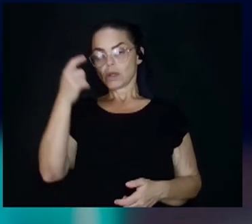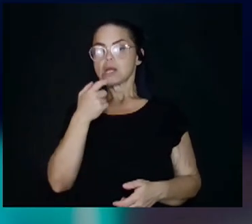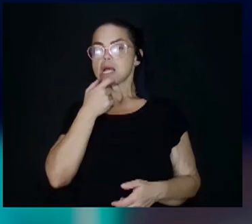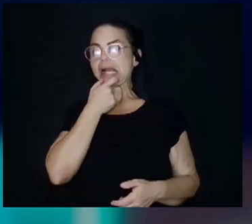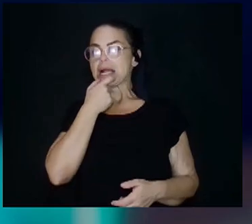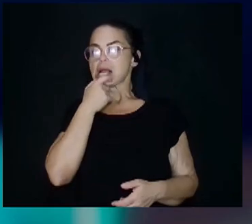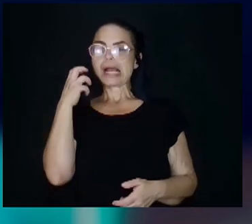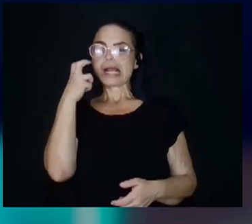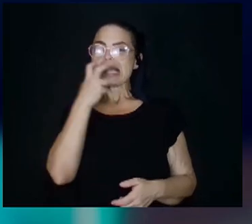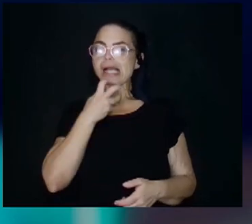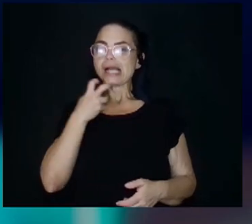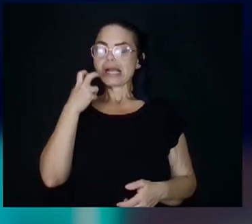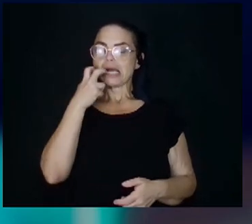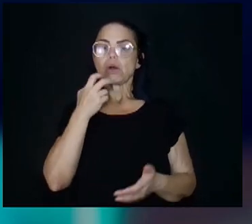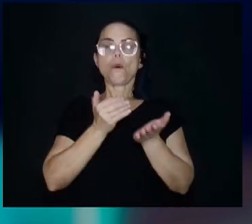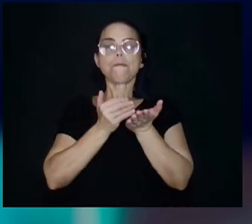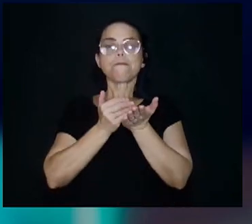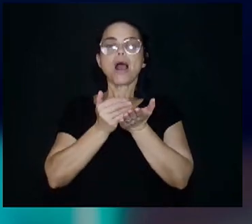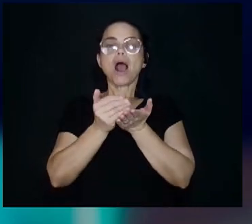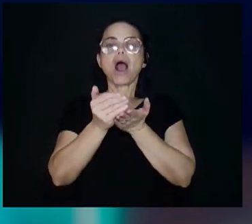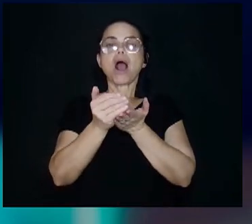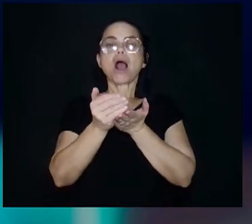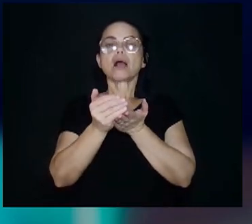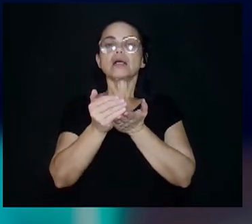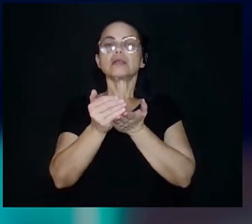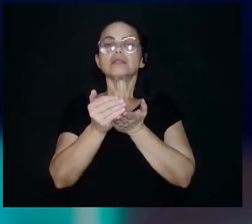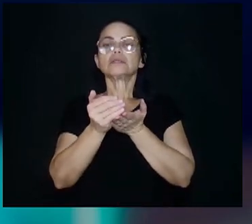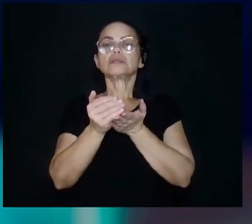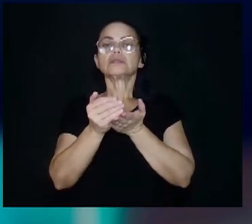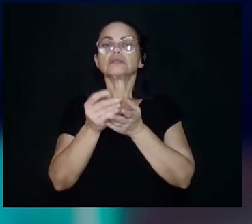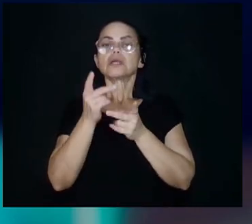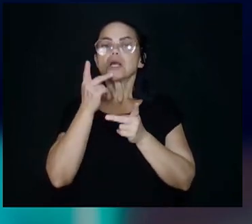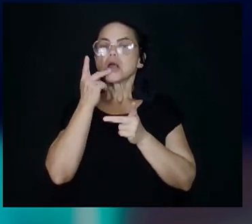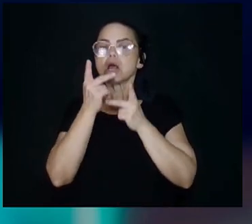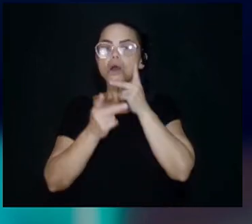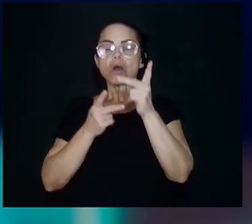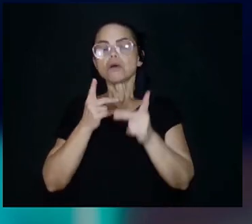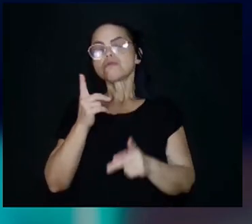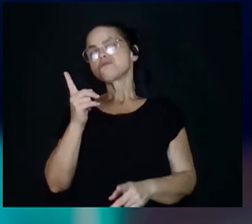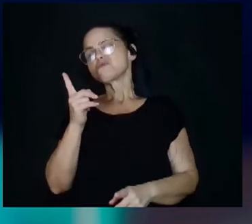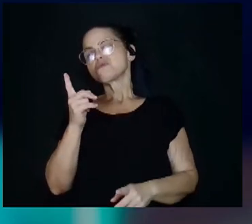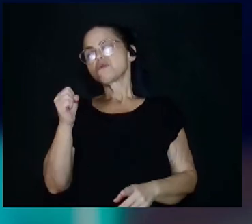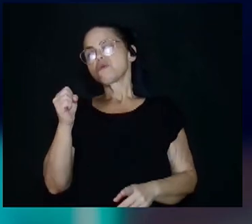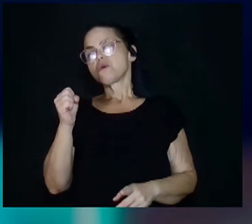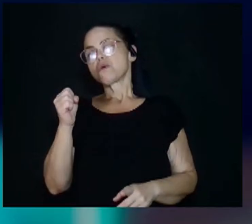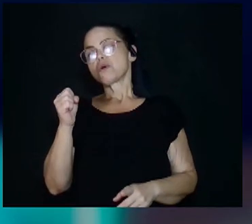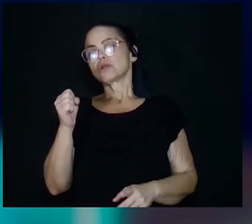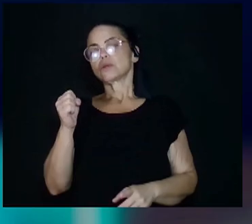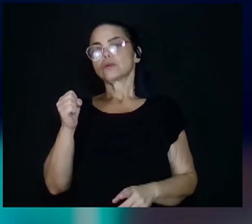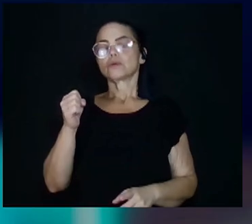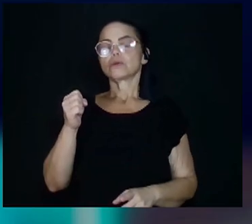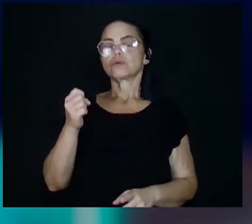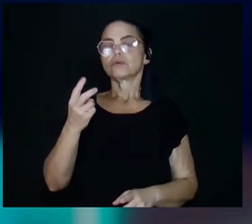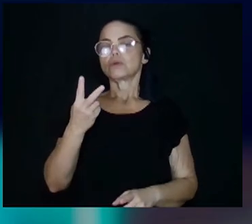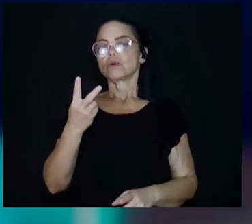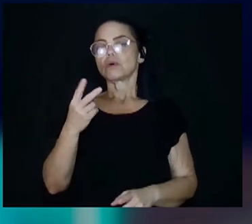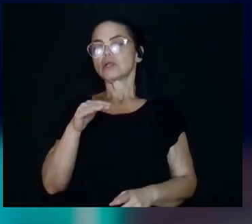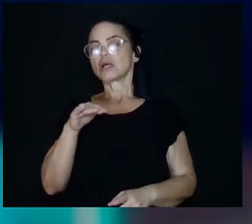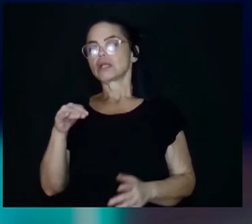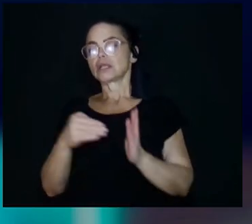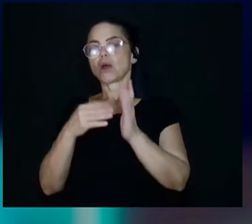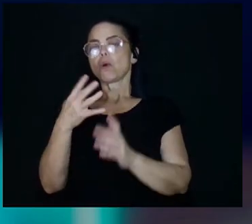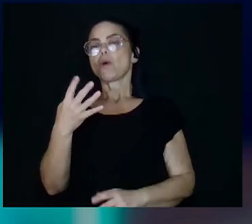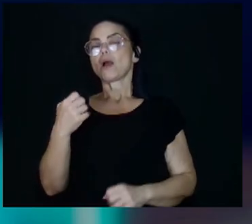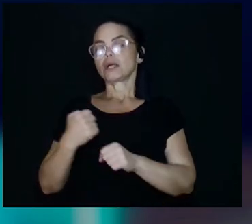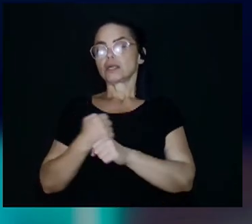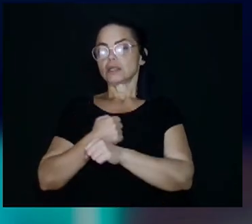manifestar quando a criança começa a falar em torno de 1 ano e 8, 1 ano e meio, geralmente entre 2 e 4 anos. Por isso a confusão